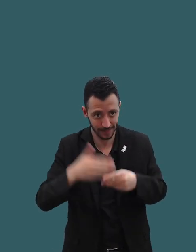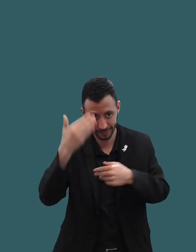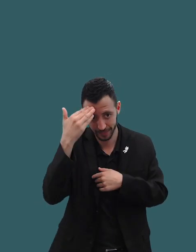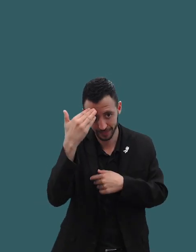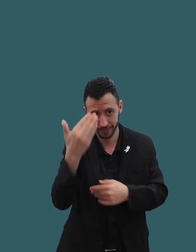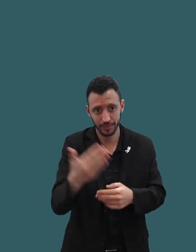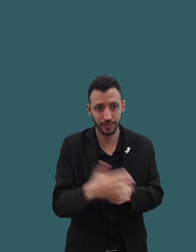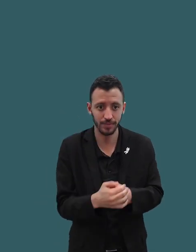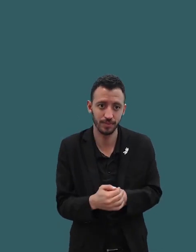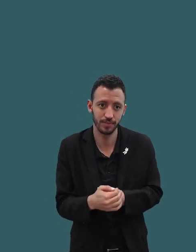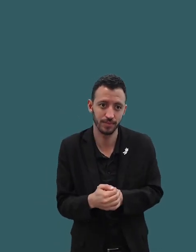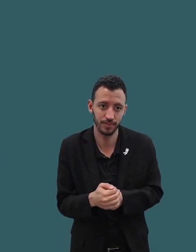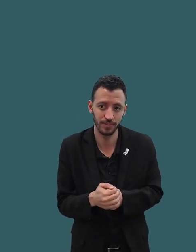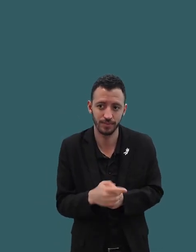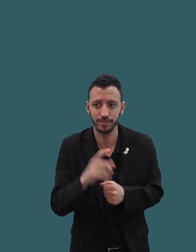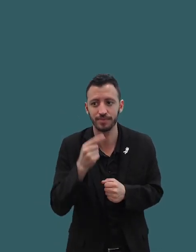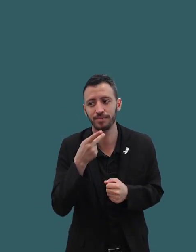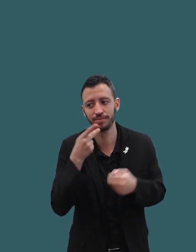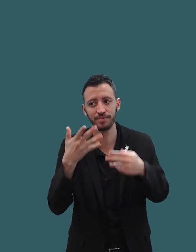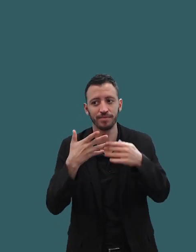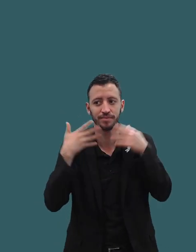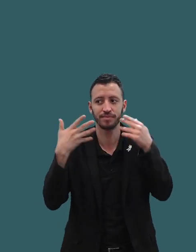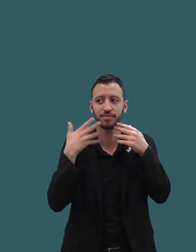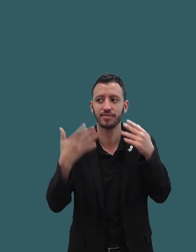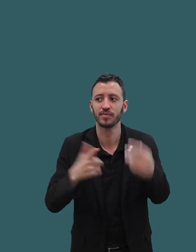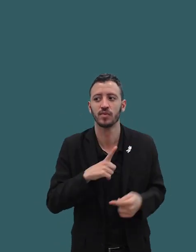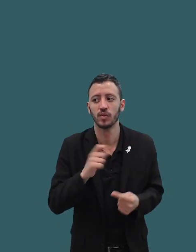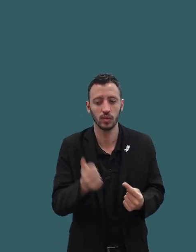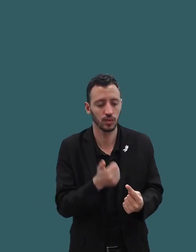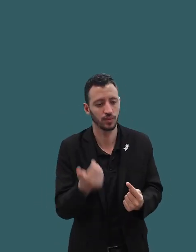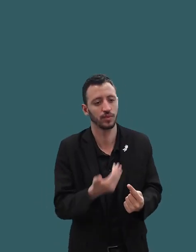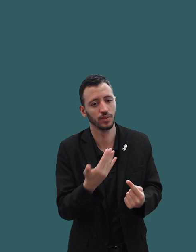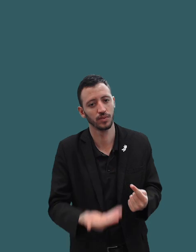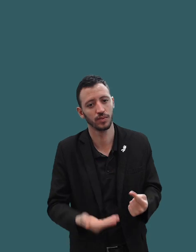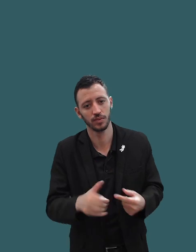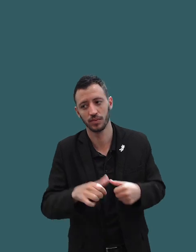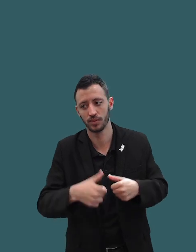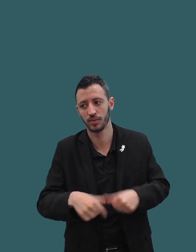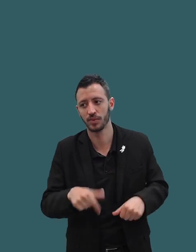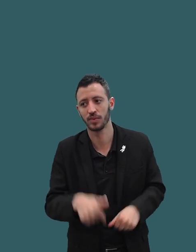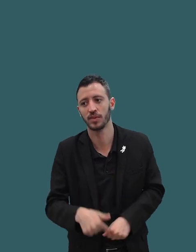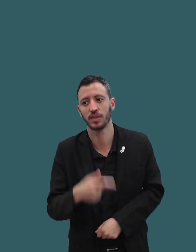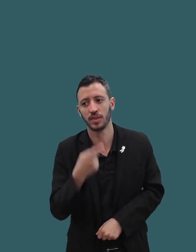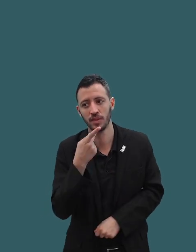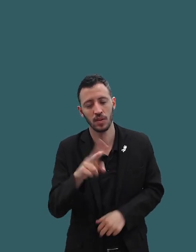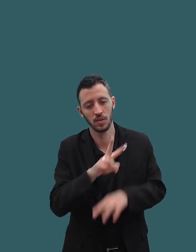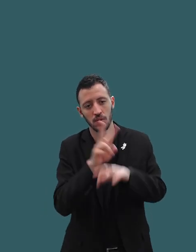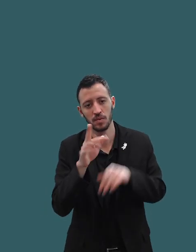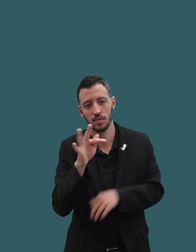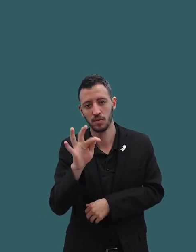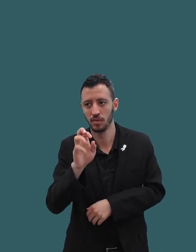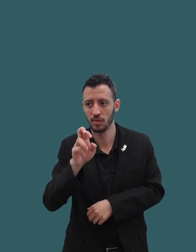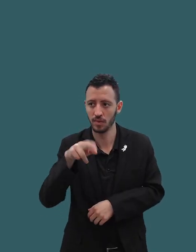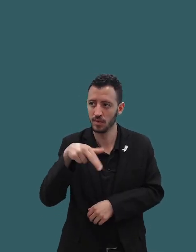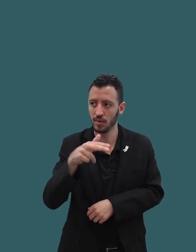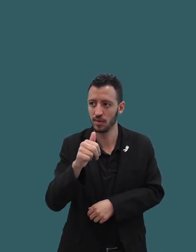dizer que é uma alegria, uma honra estar aqui, falar com a Fernanda Marques.